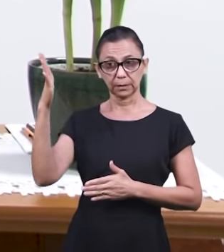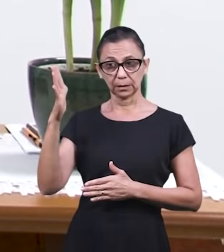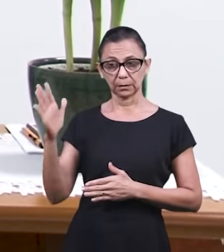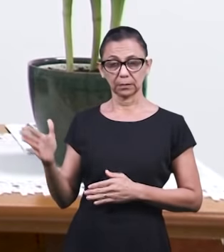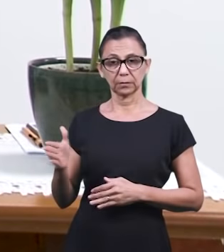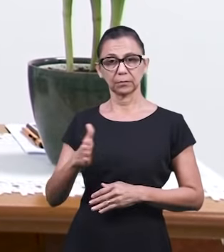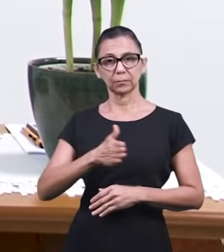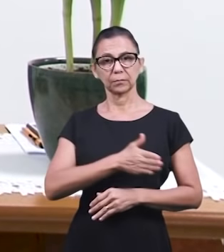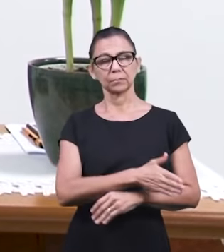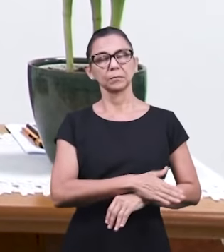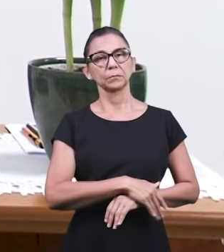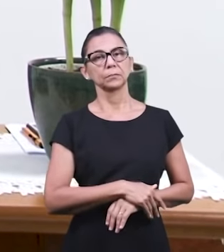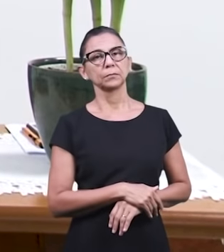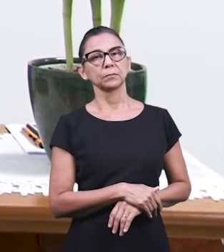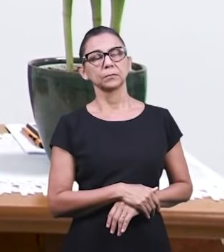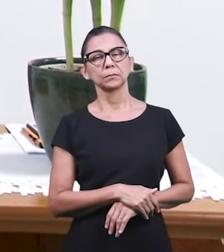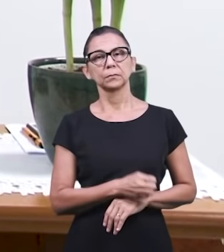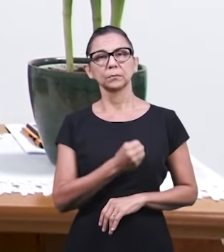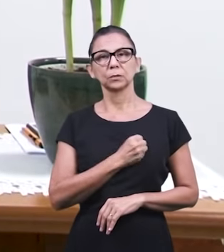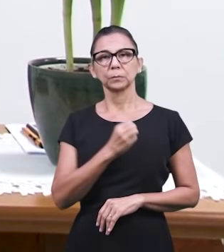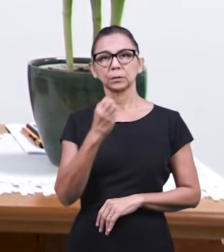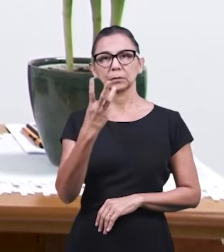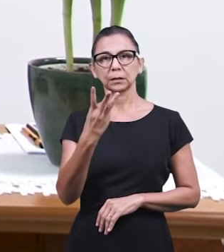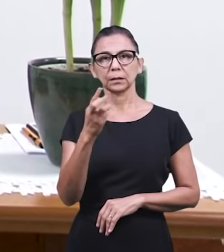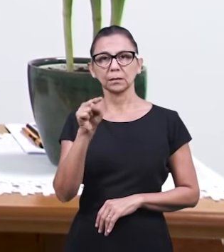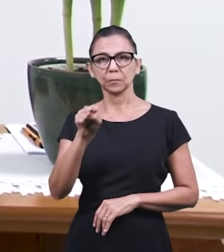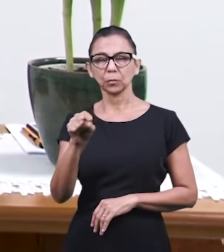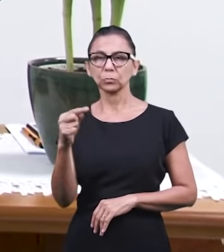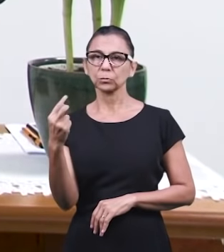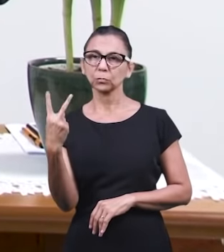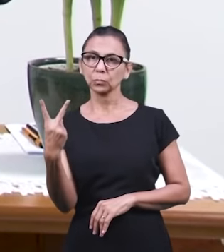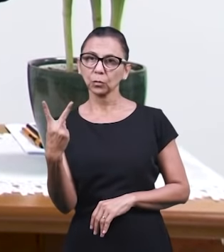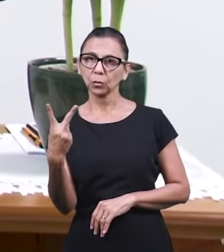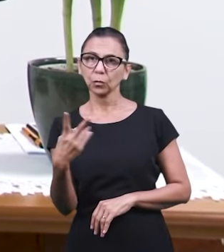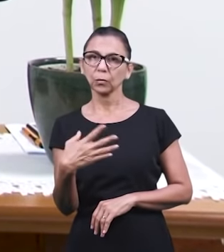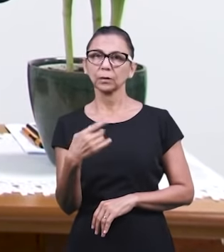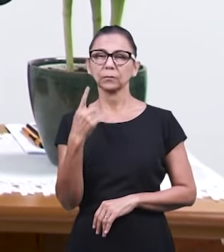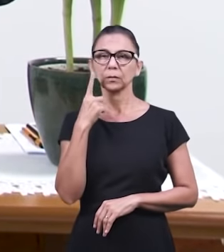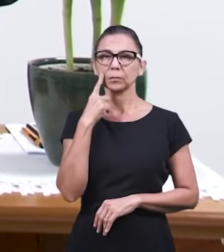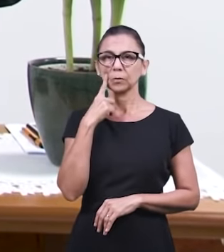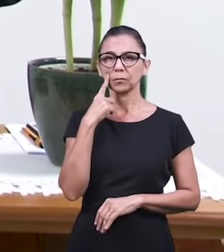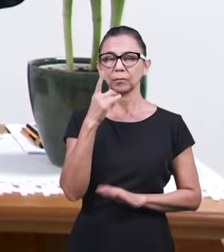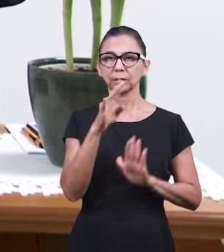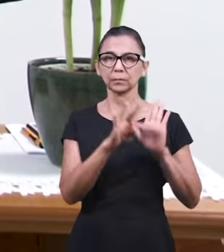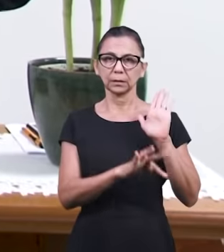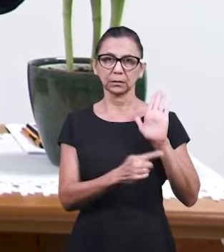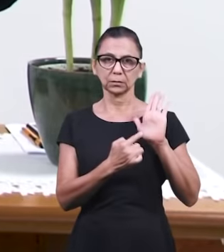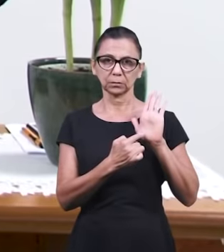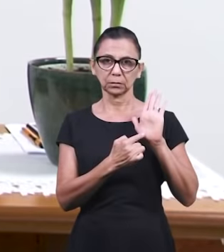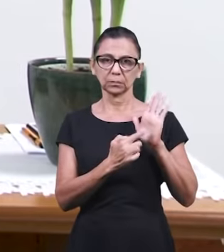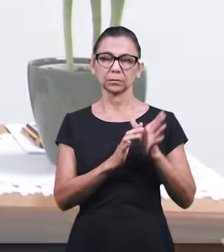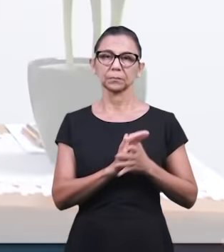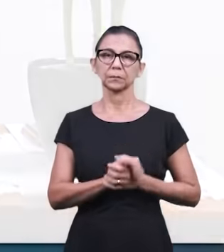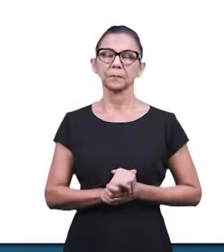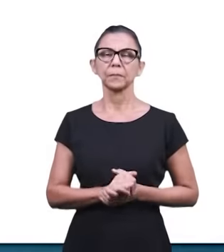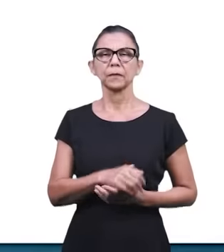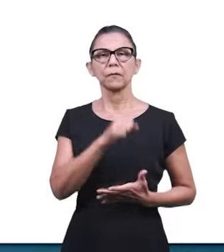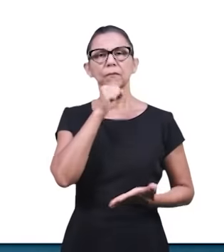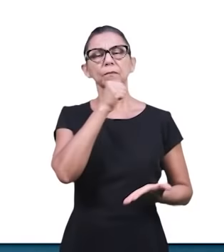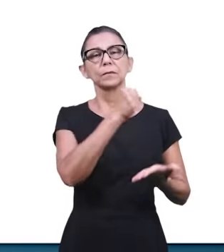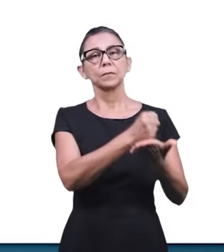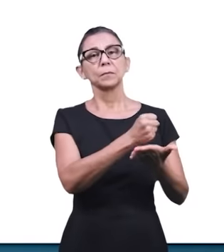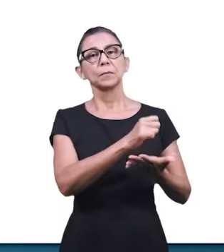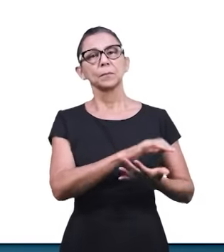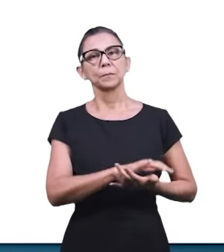não é isso? Vamos agora à pergunta 3.2, ainda com base naquela tabelinha dos textos que foram apresentados. No